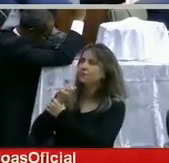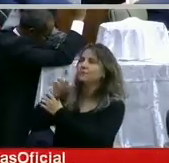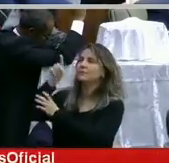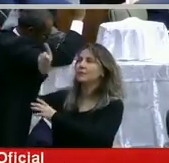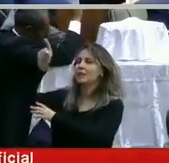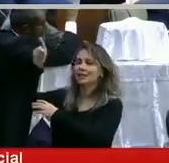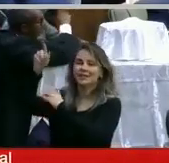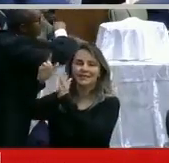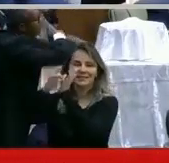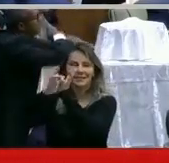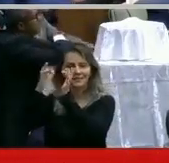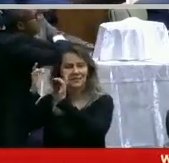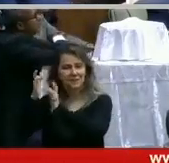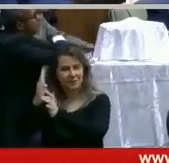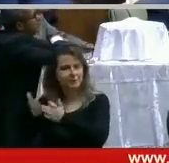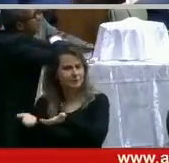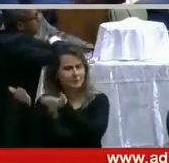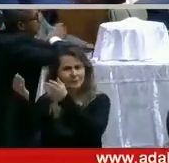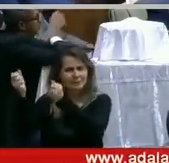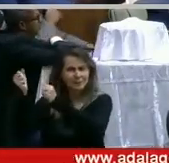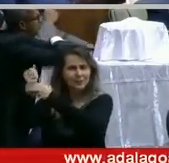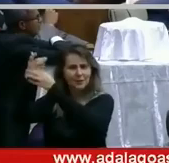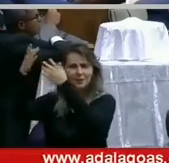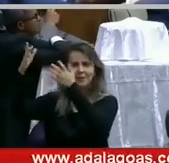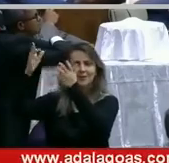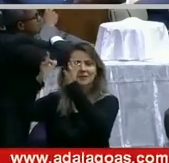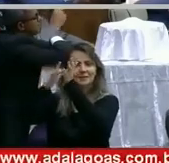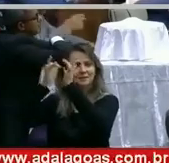Jesus. Agora dê glória a Jesus.